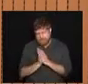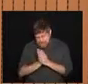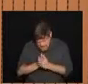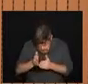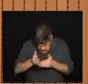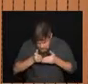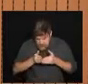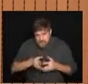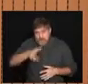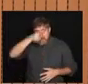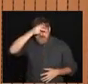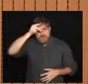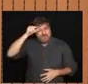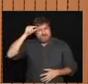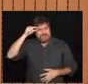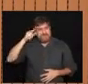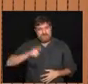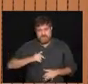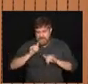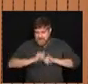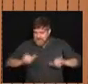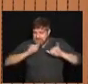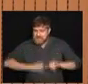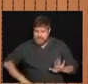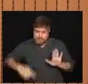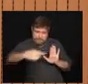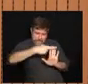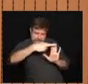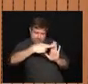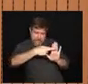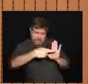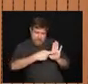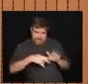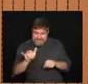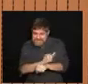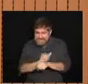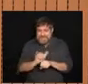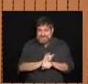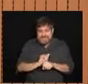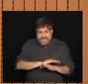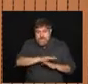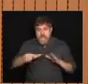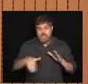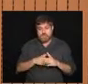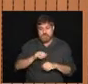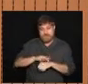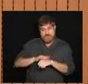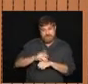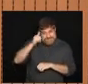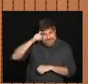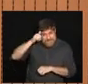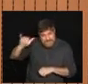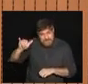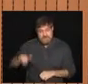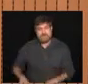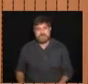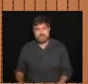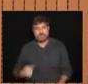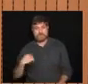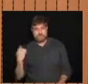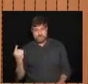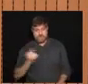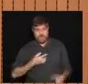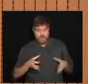apelo. O nosso prefeito vai contar todas as medidas que a gente está tomando. E eu queria dizer que nós,